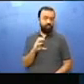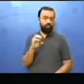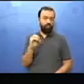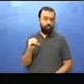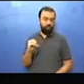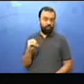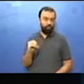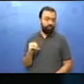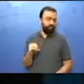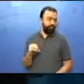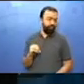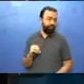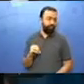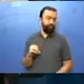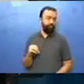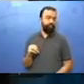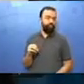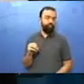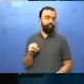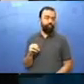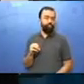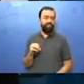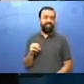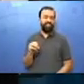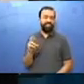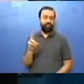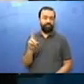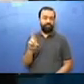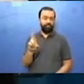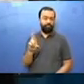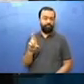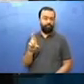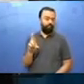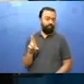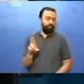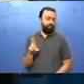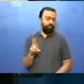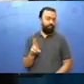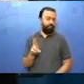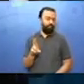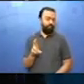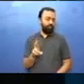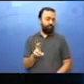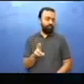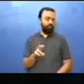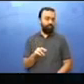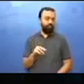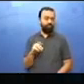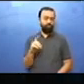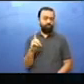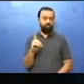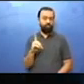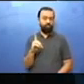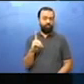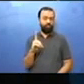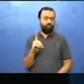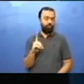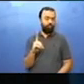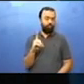C com O. Muito bem. Para ficar cor, isto, letrinha R. Cor,